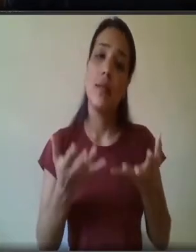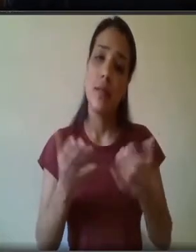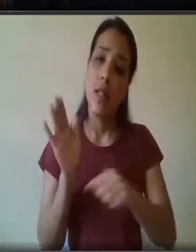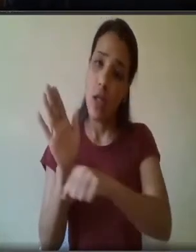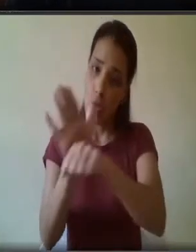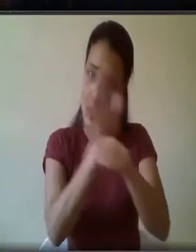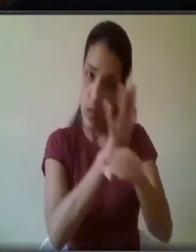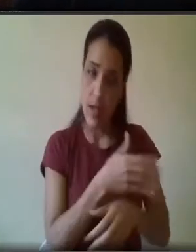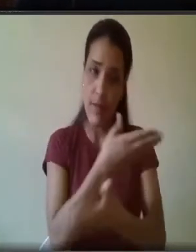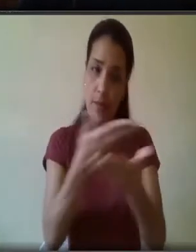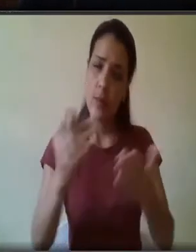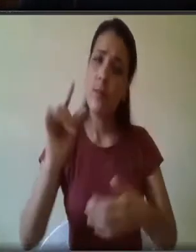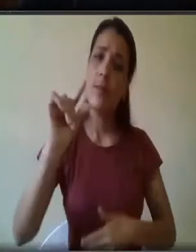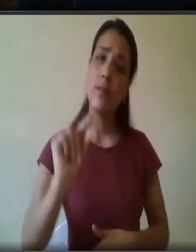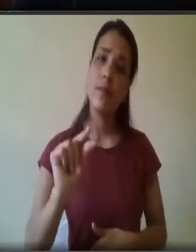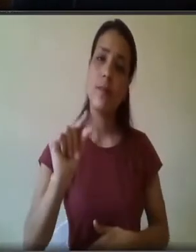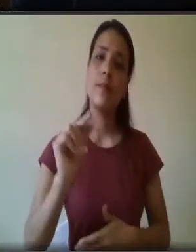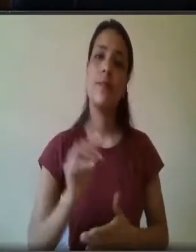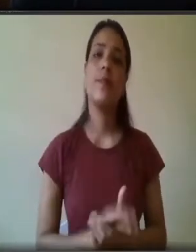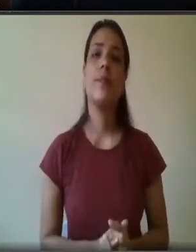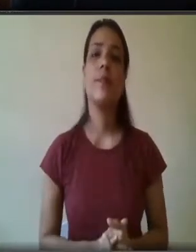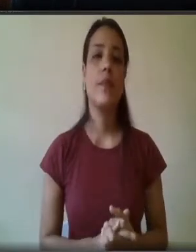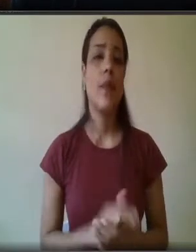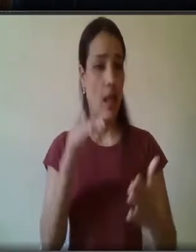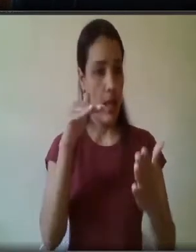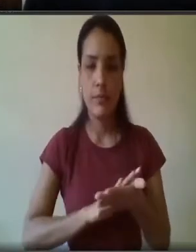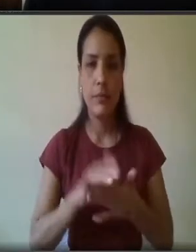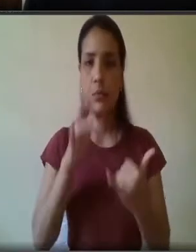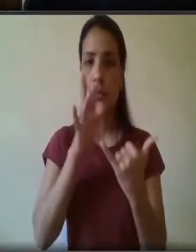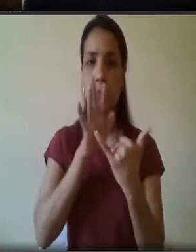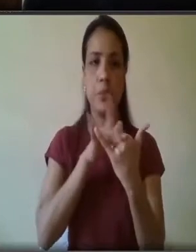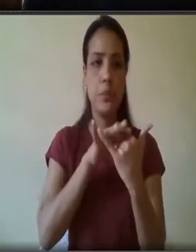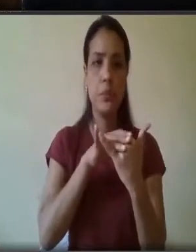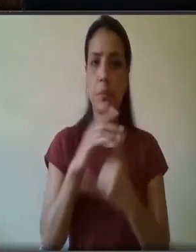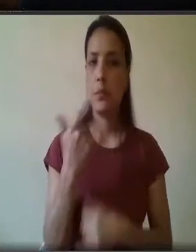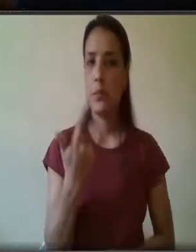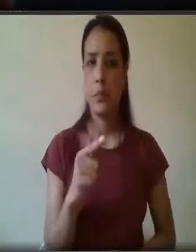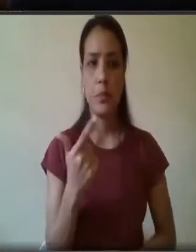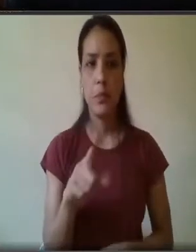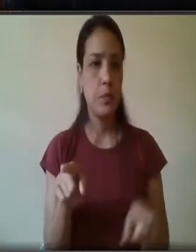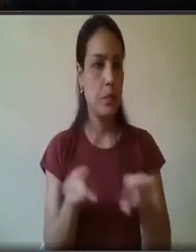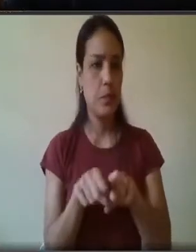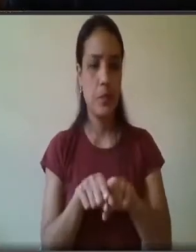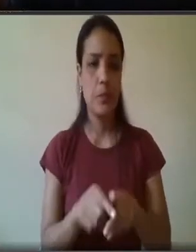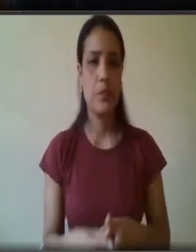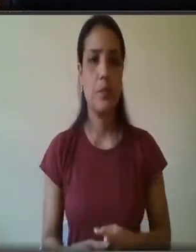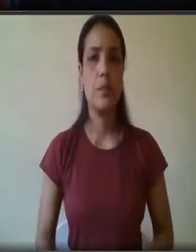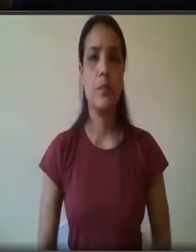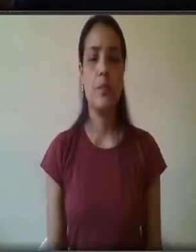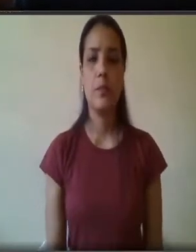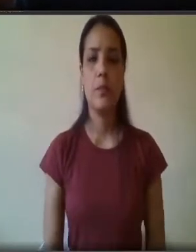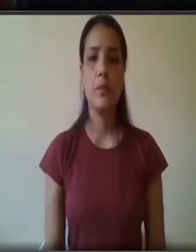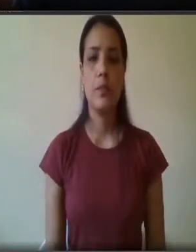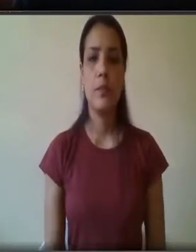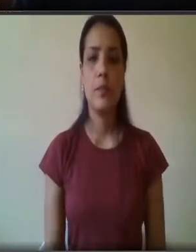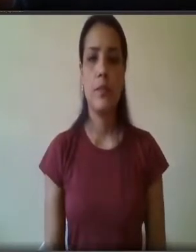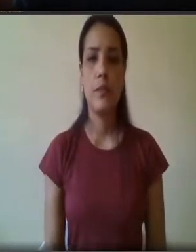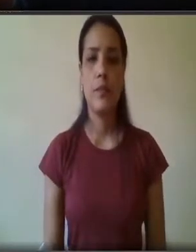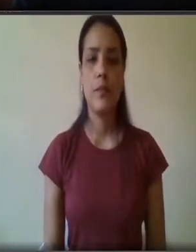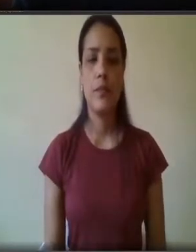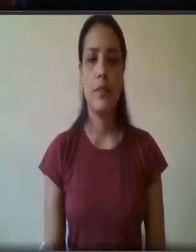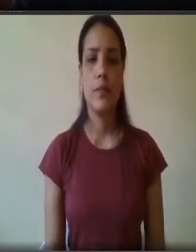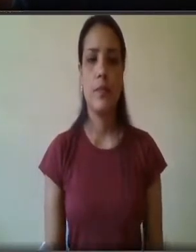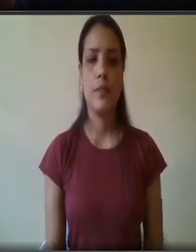o relevo. Até a gente ir na nossa próxima aula. No chat tinha só um comentário do Léo, acho que na hora que você estava falando sobre